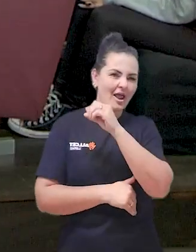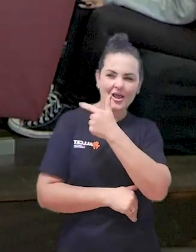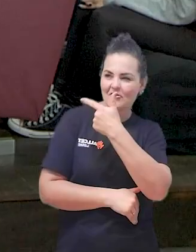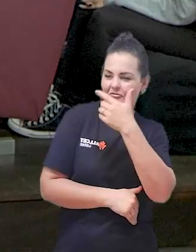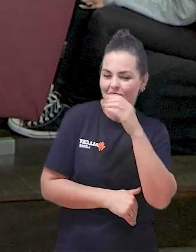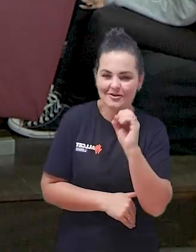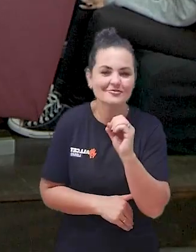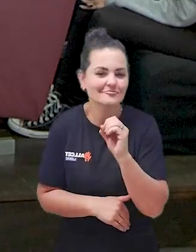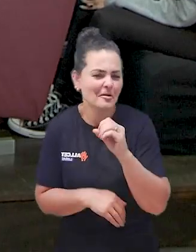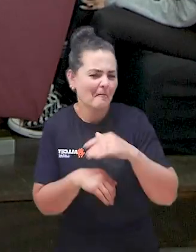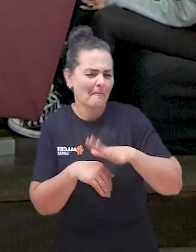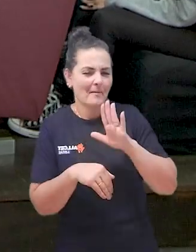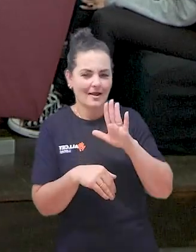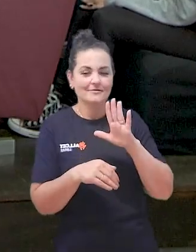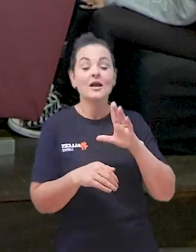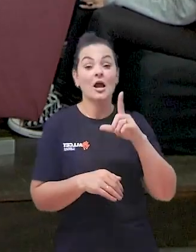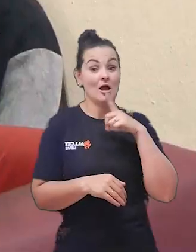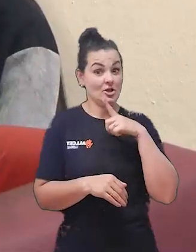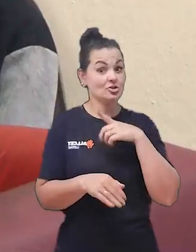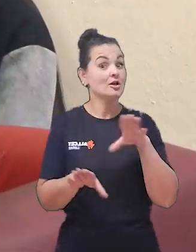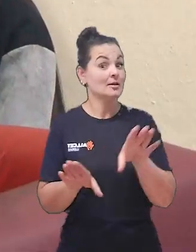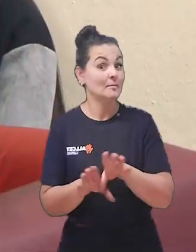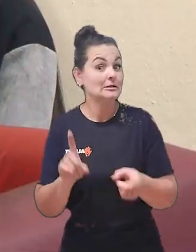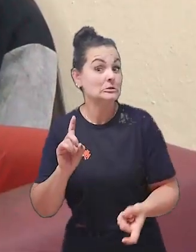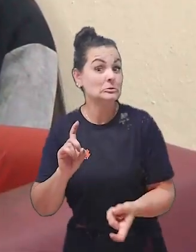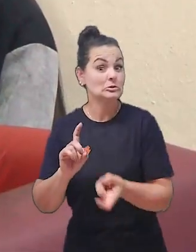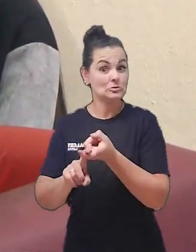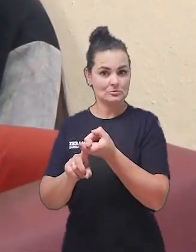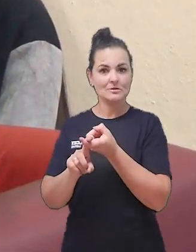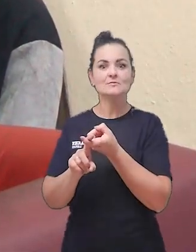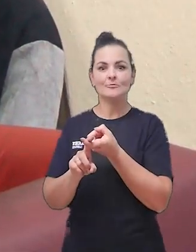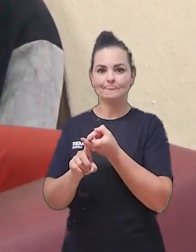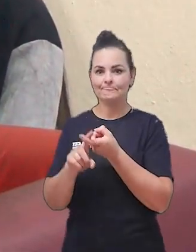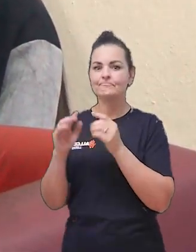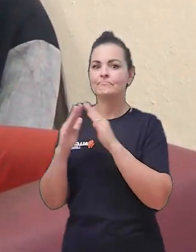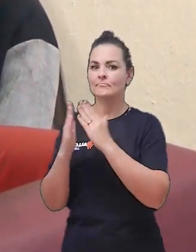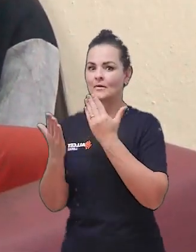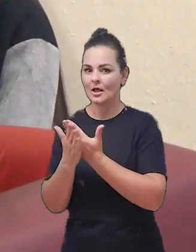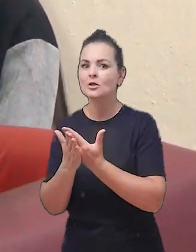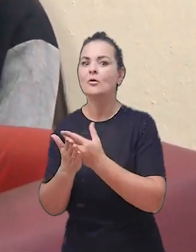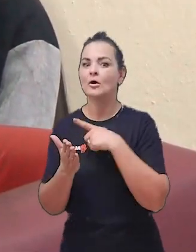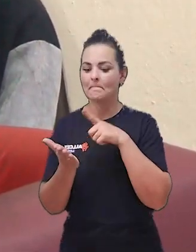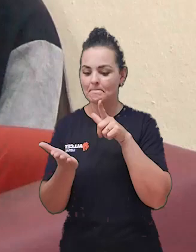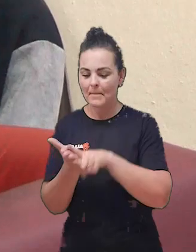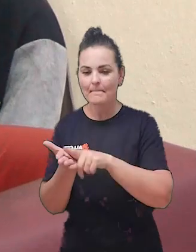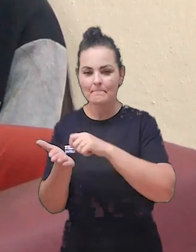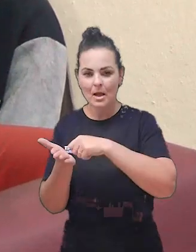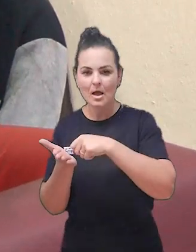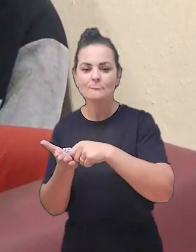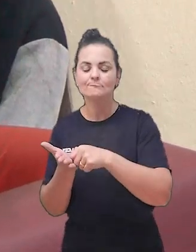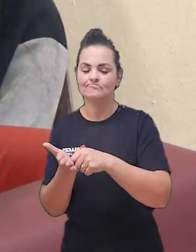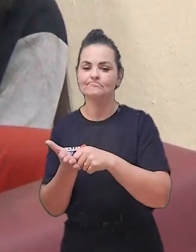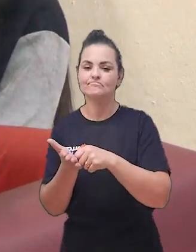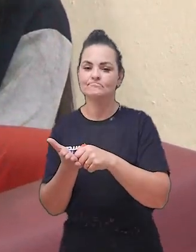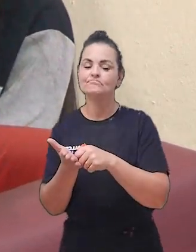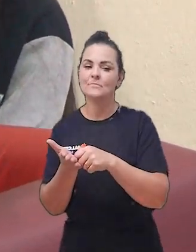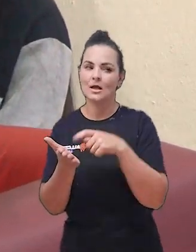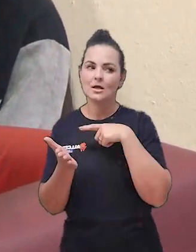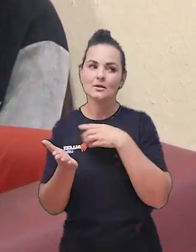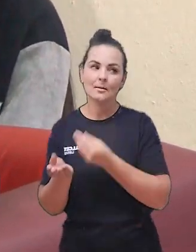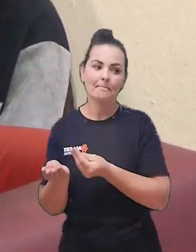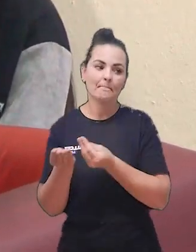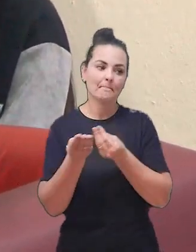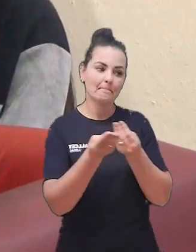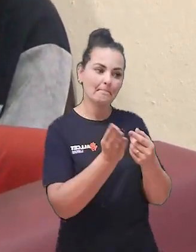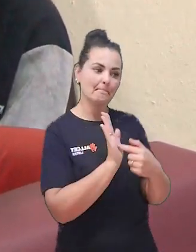nós tínhamos suspensão, né? Suspensão, mandava para casa com bilhete para o pai e para a mãe, tinha que vir assinado, e